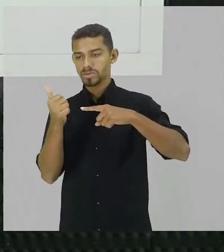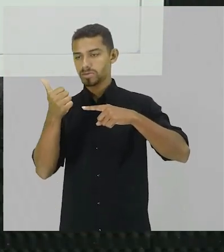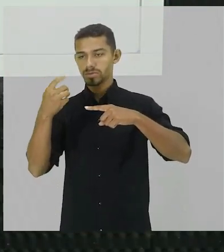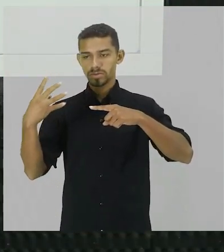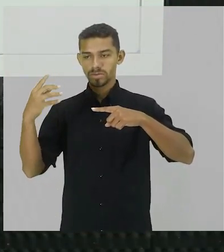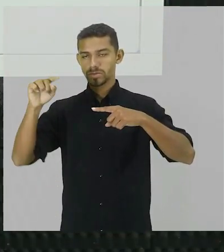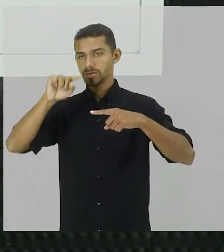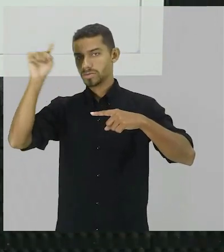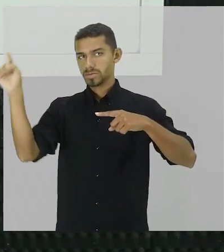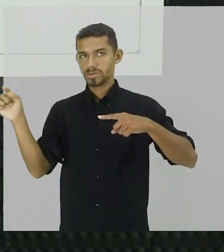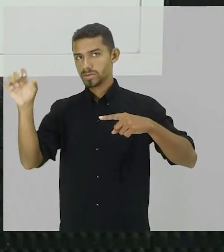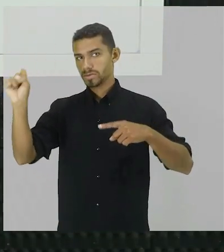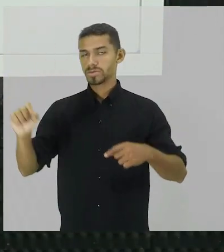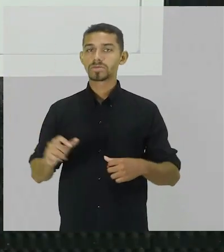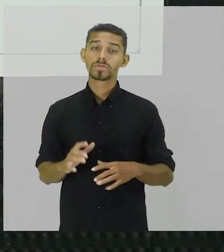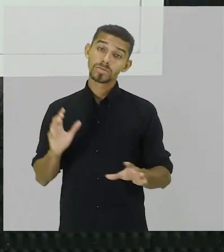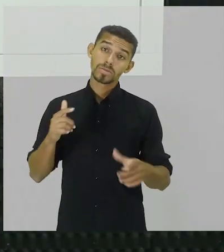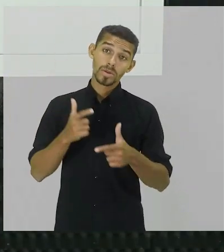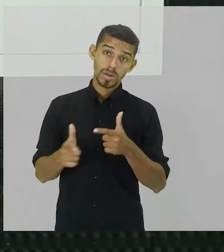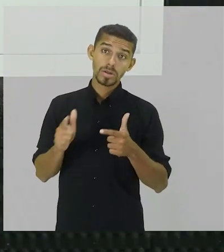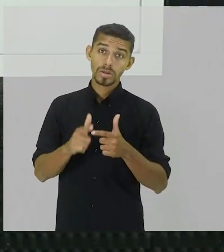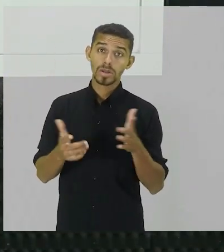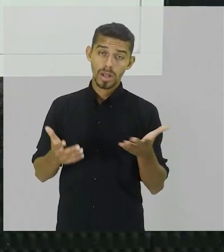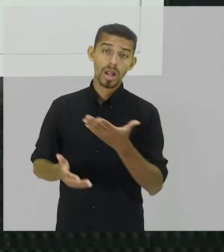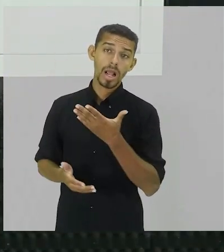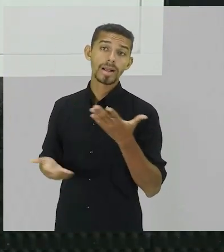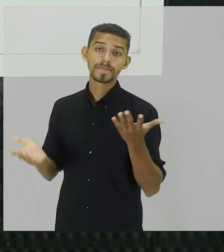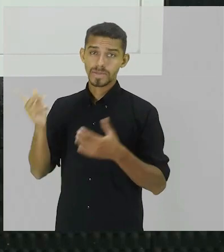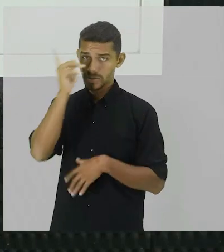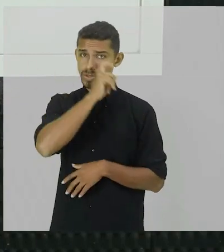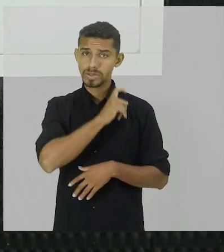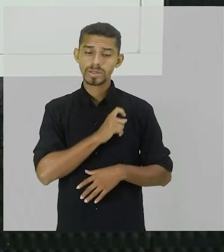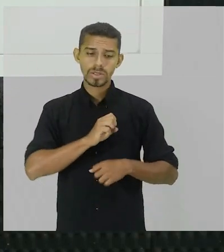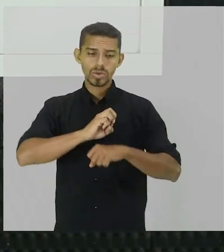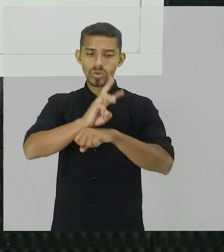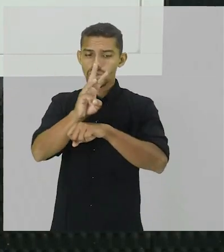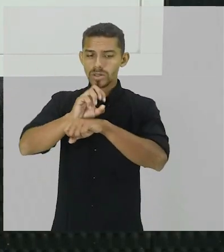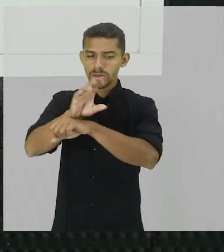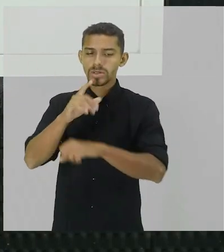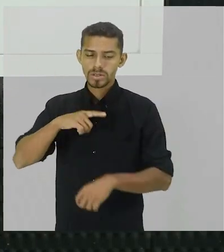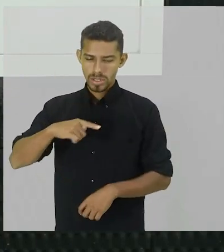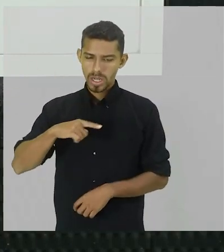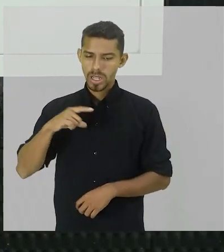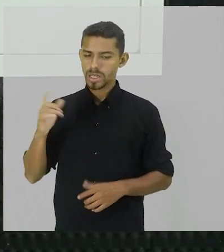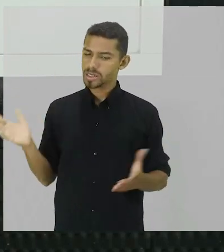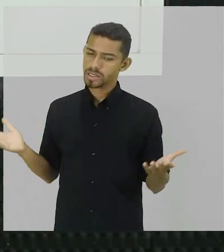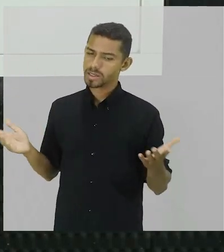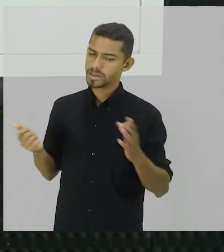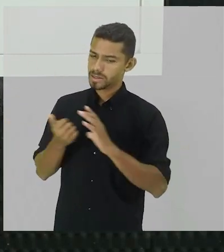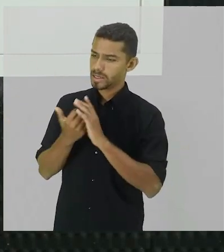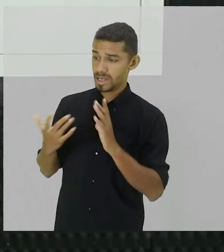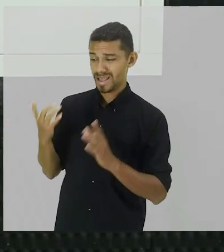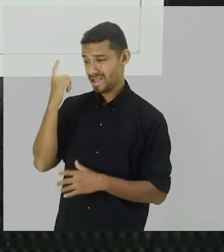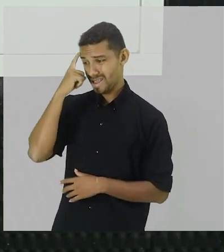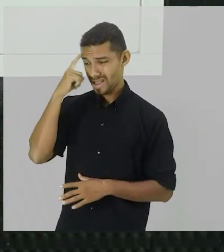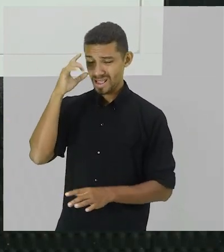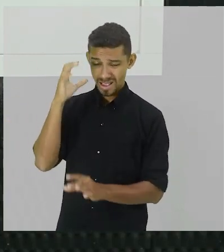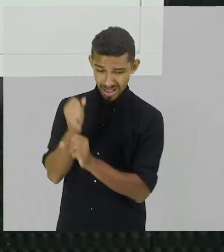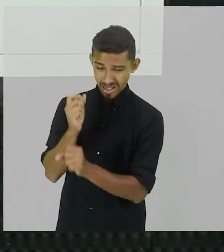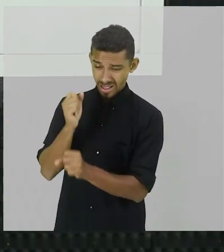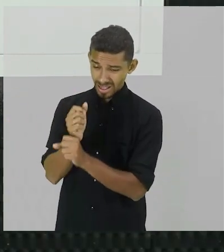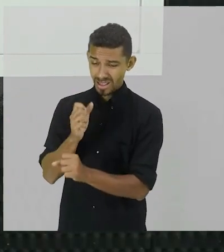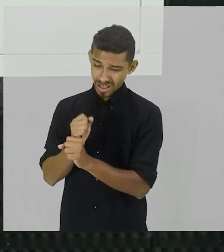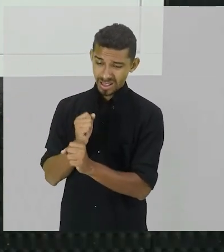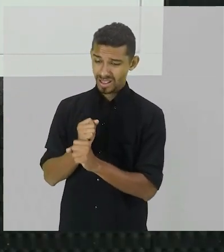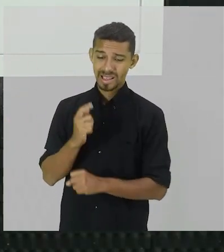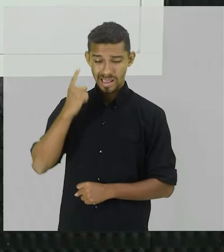8, talvez o grande problema dessa questão é isso, né? O EMA tem essa característica de colocar o cara para fazer conta.